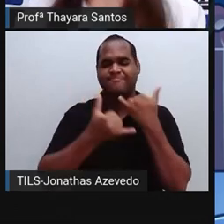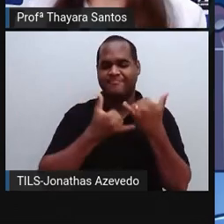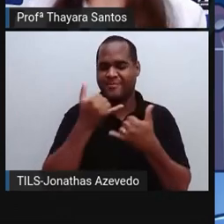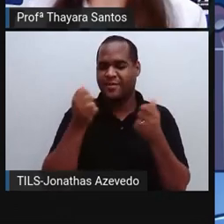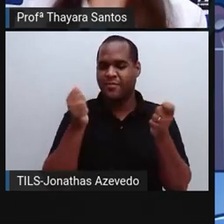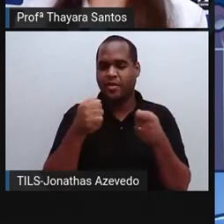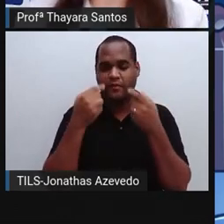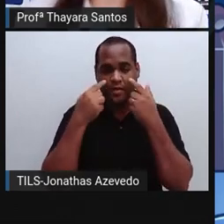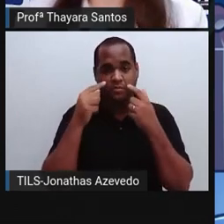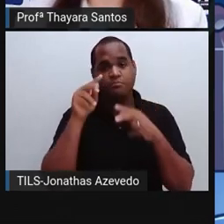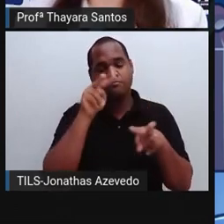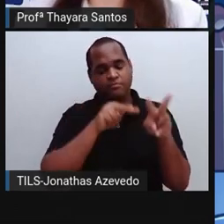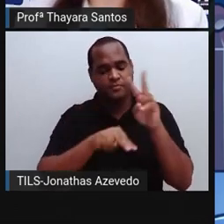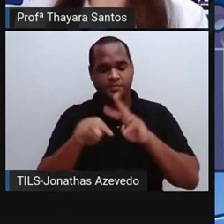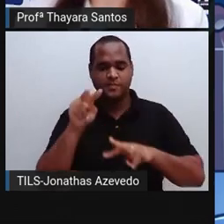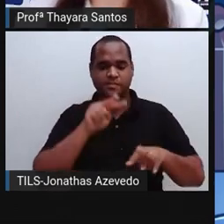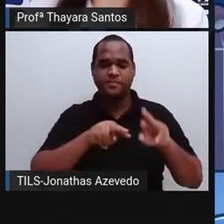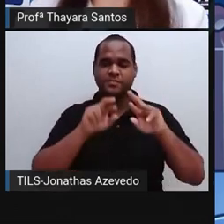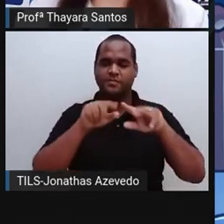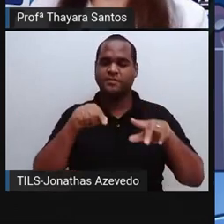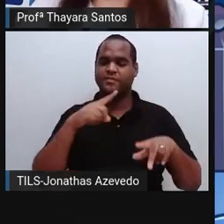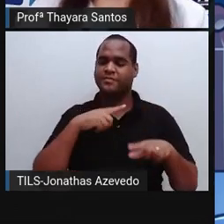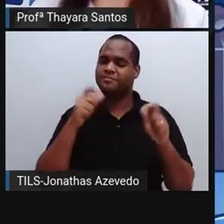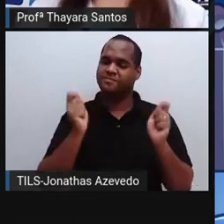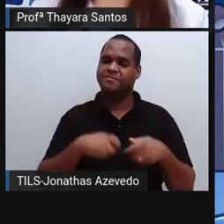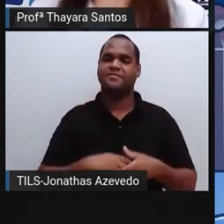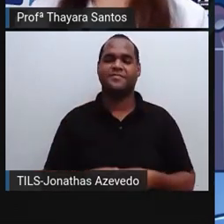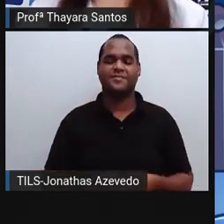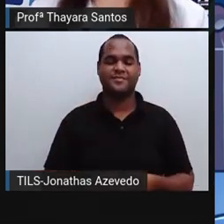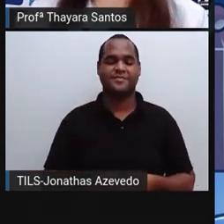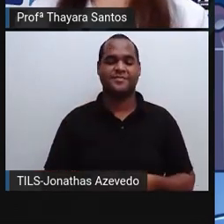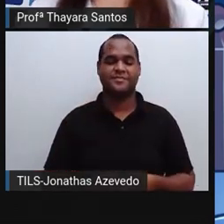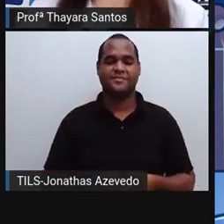para visualizar esses elementos químicos aí do outro lado.